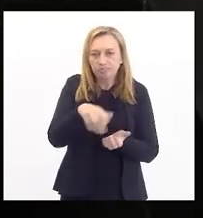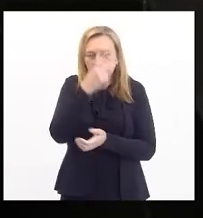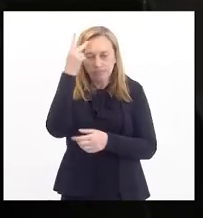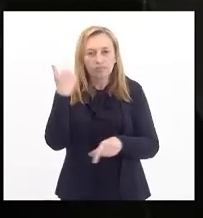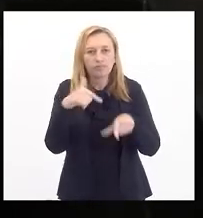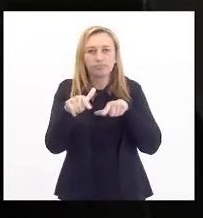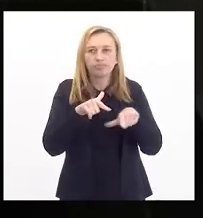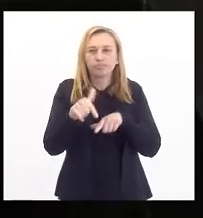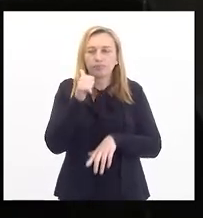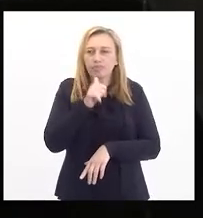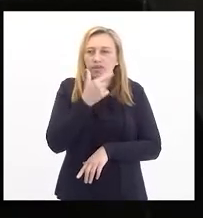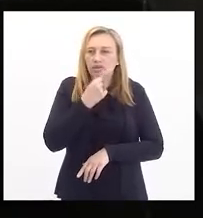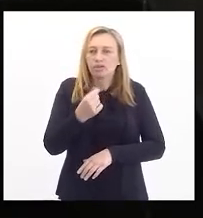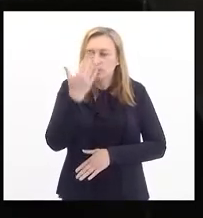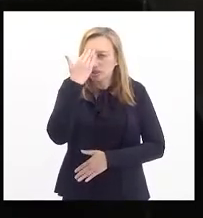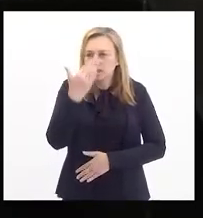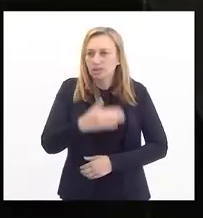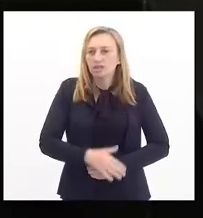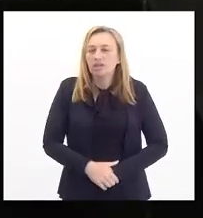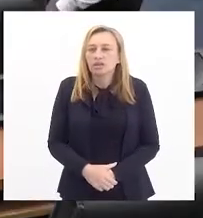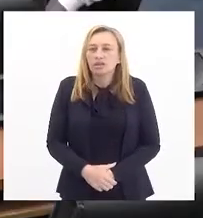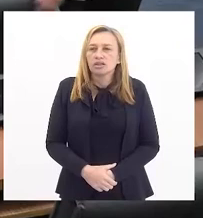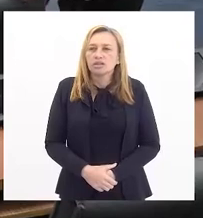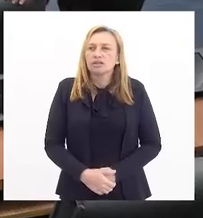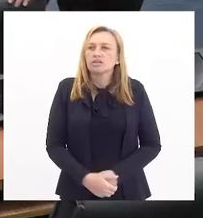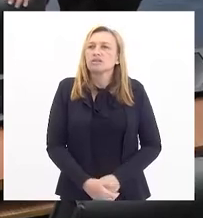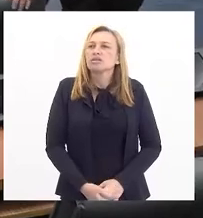trabalhadores e trabalhadoras. Muito obrigado.